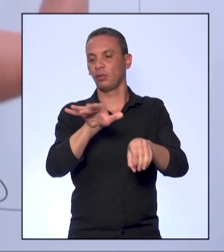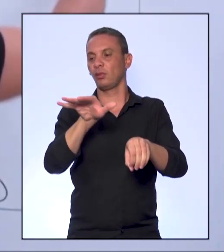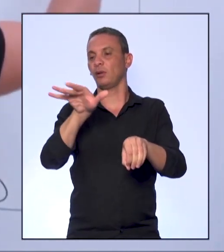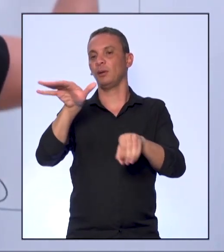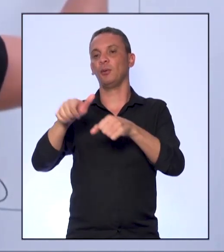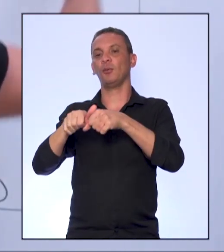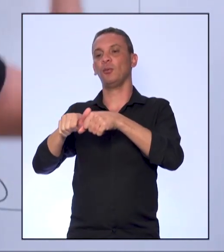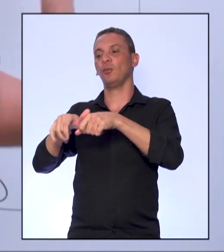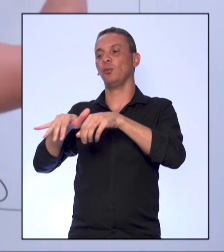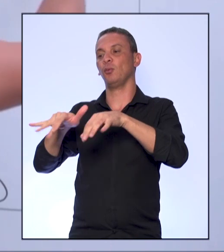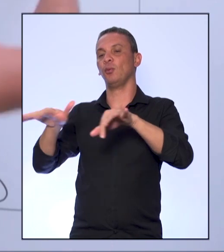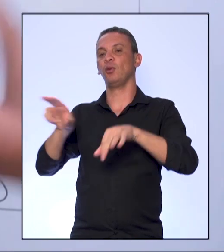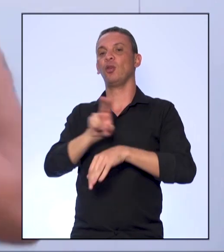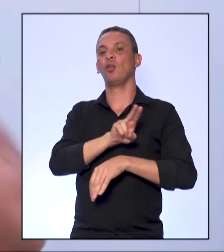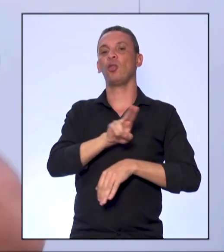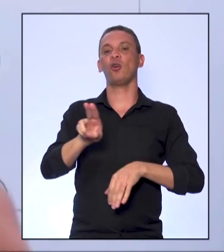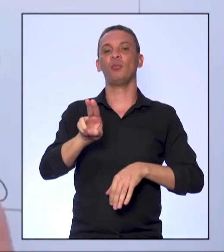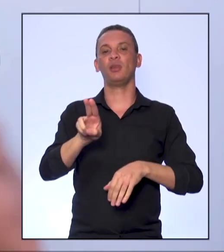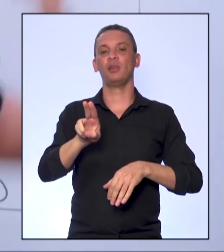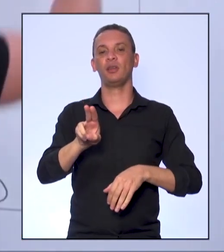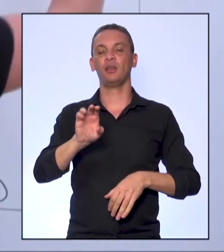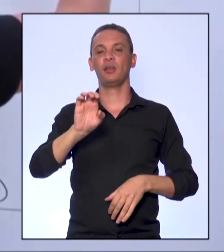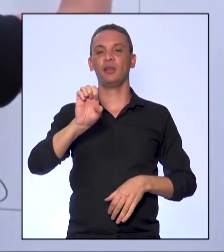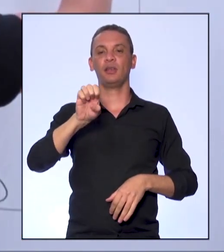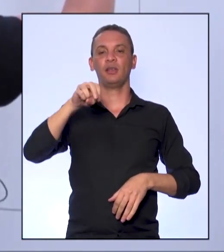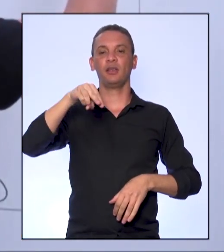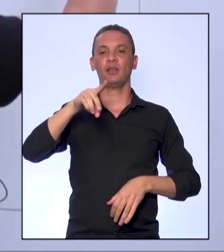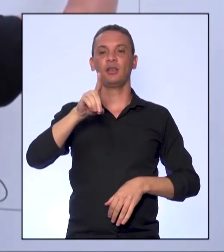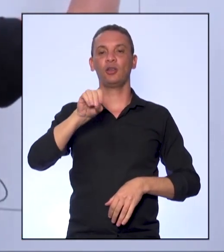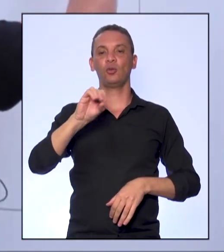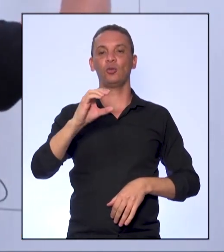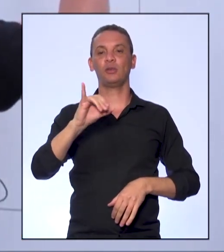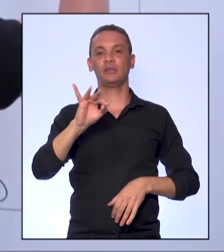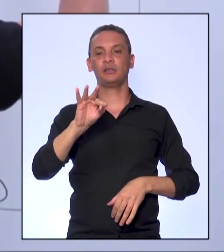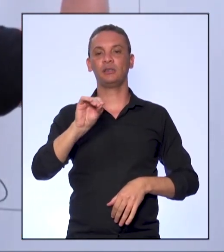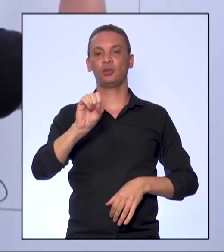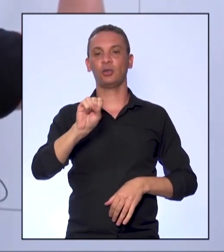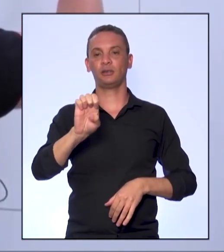um processo que a gente chama de endocitose.